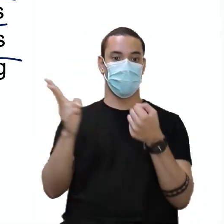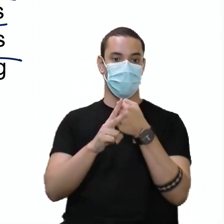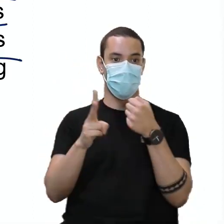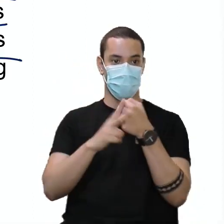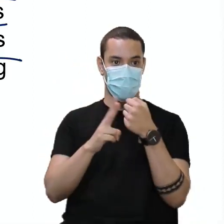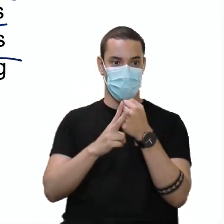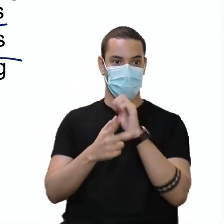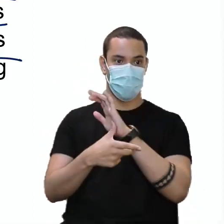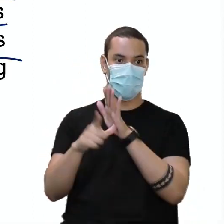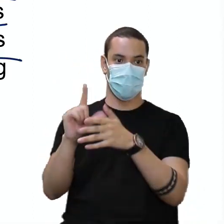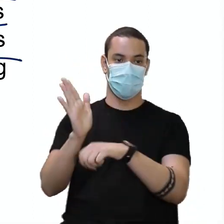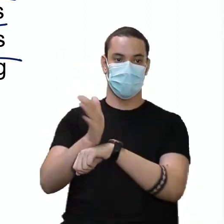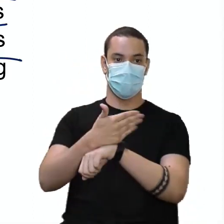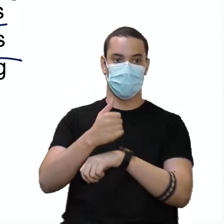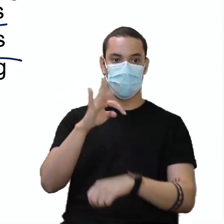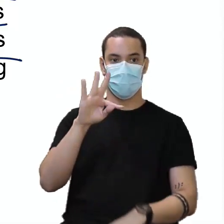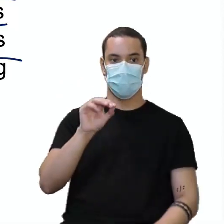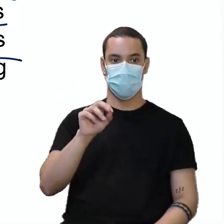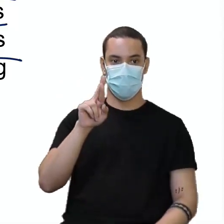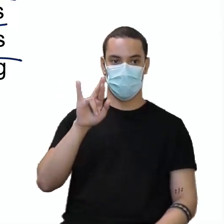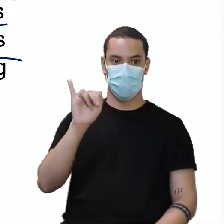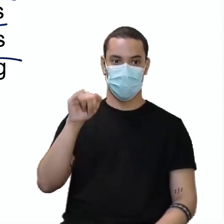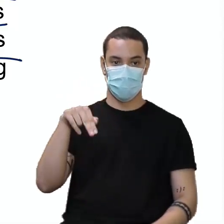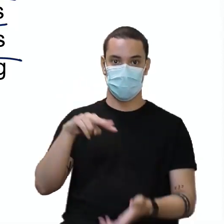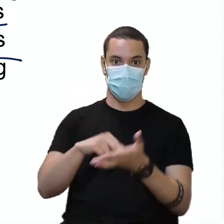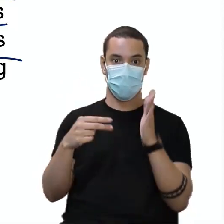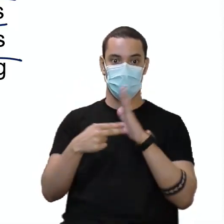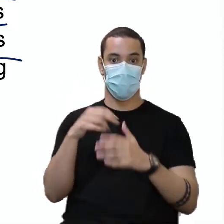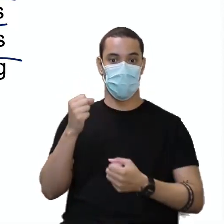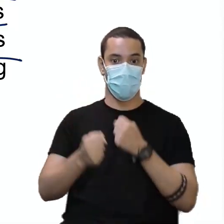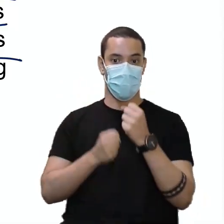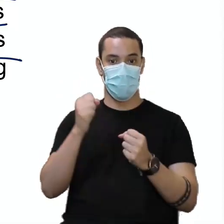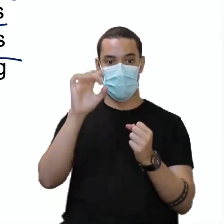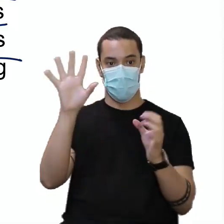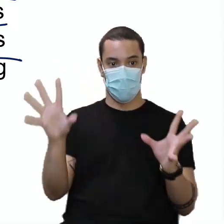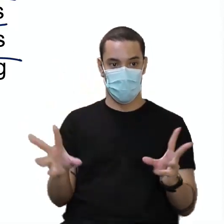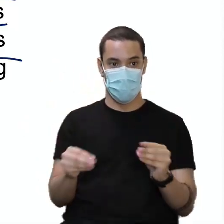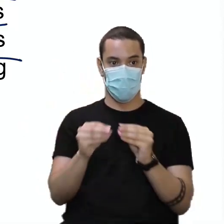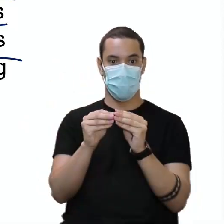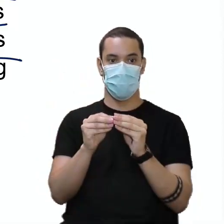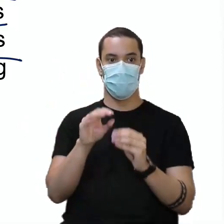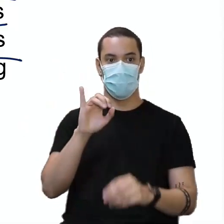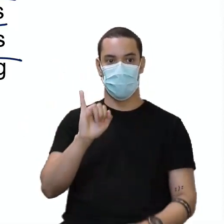pequenininho, vem do verbo to run, correr. E aí quando eu acrescento ing,